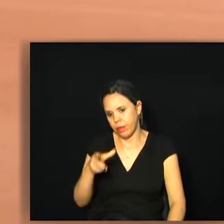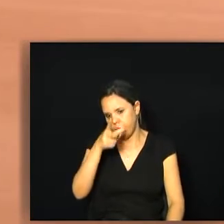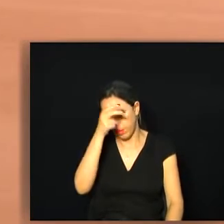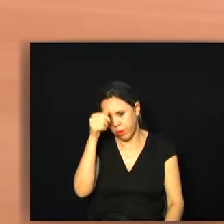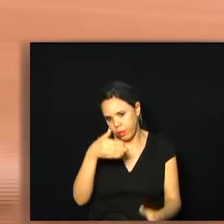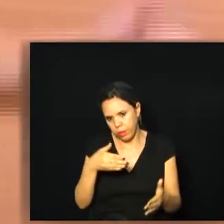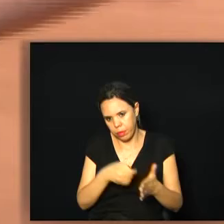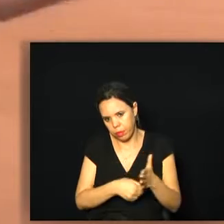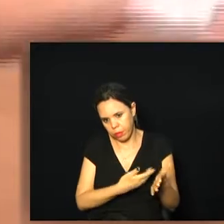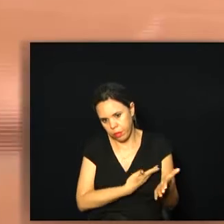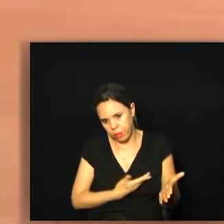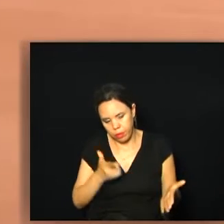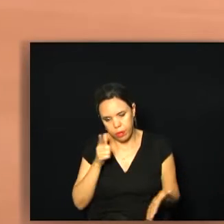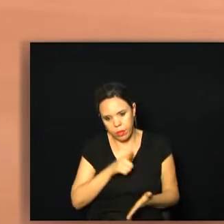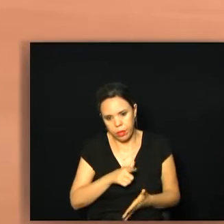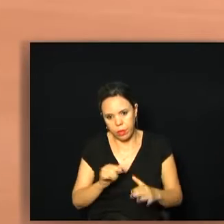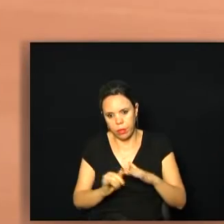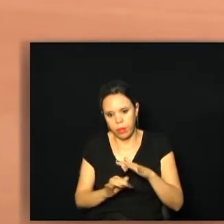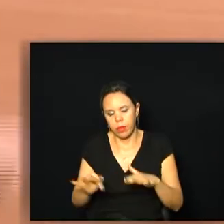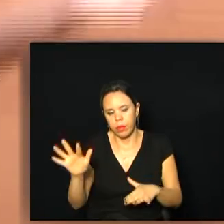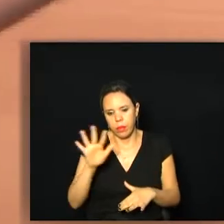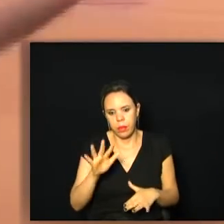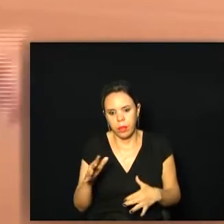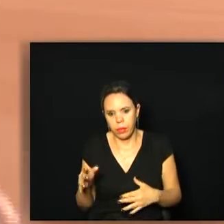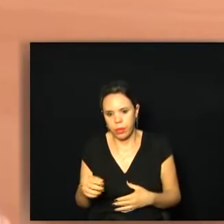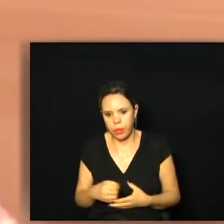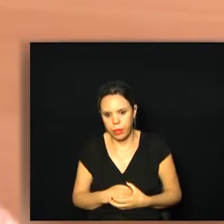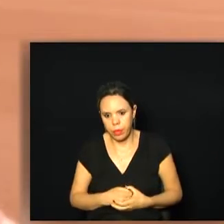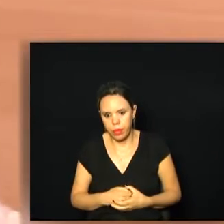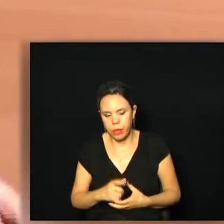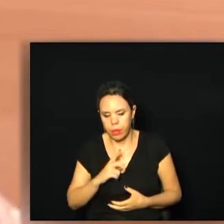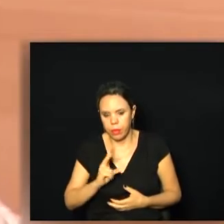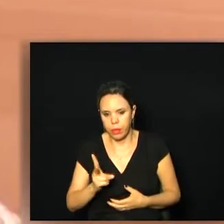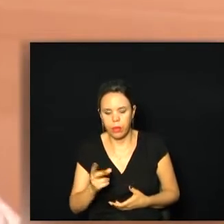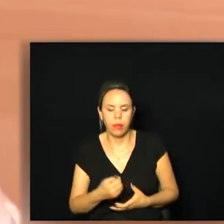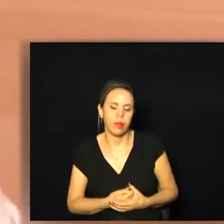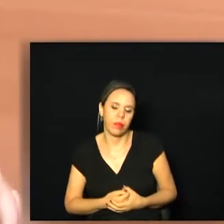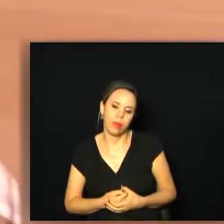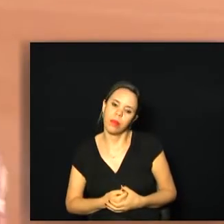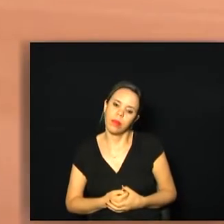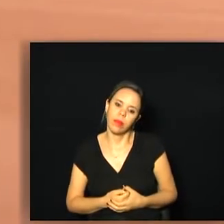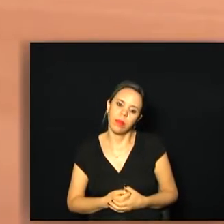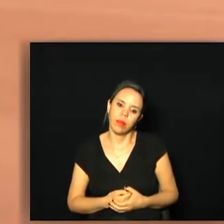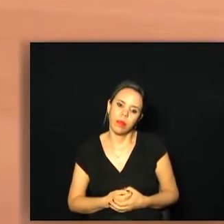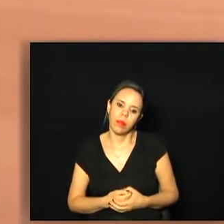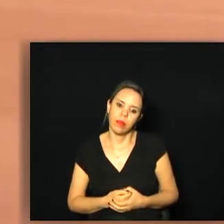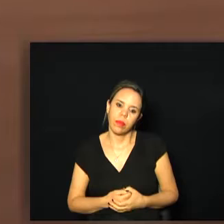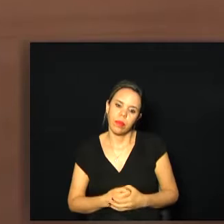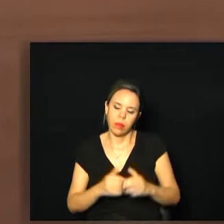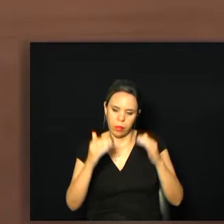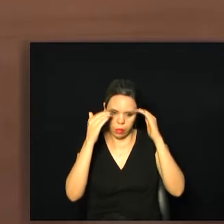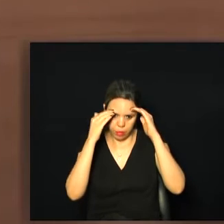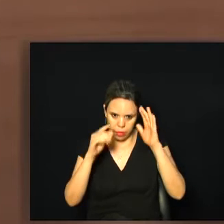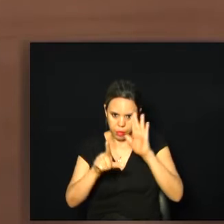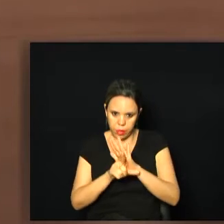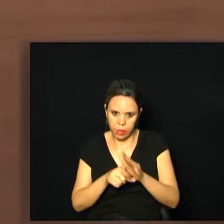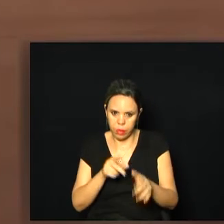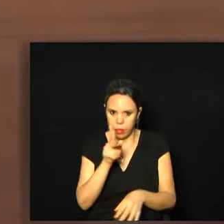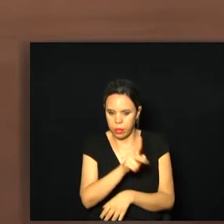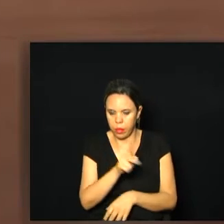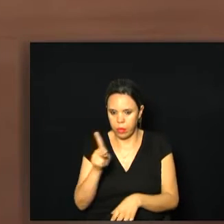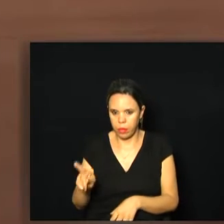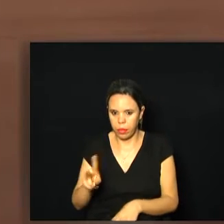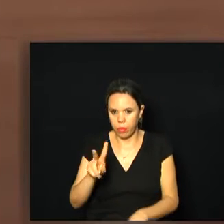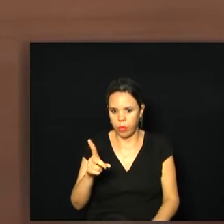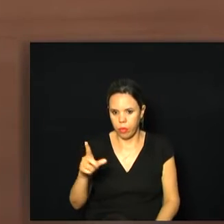né, conquistada, e que o Instituto Federal, inclusive, segue, né, a lei, cumprindo-a. A professora